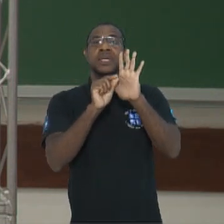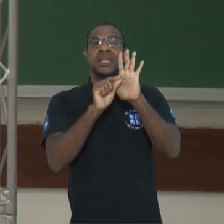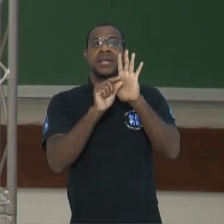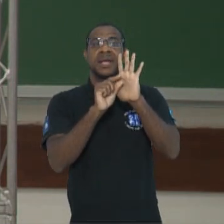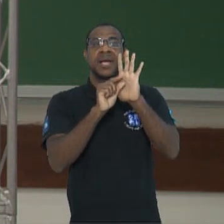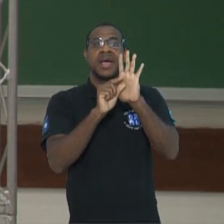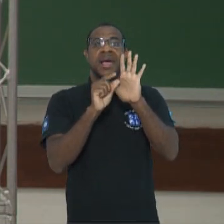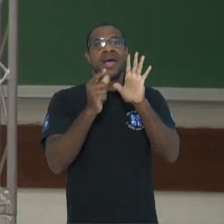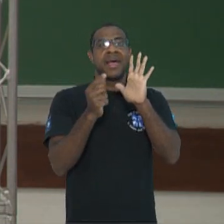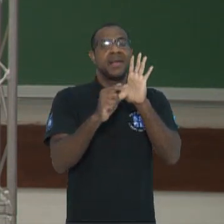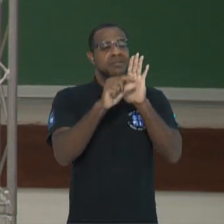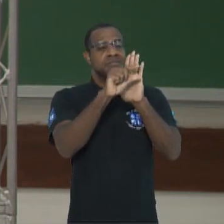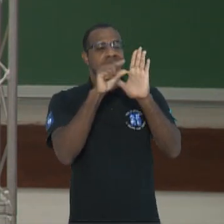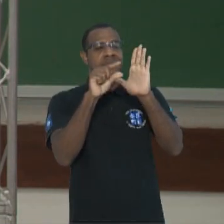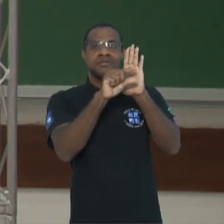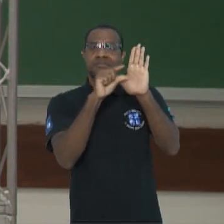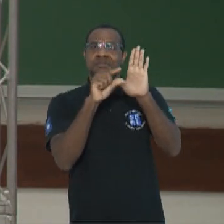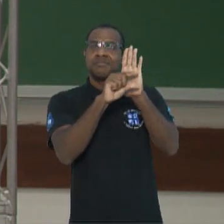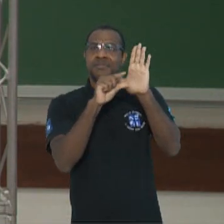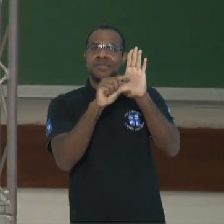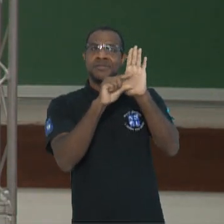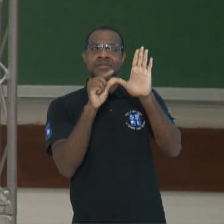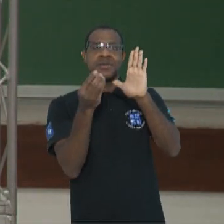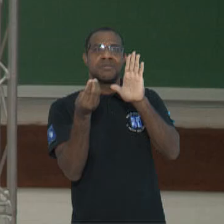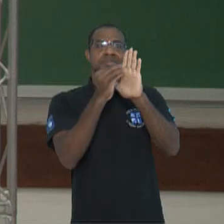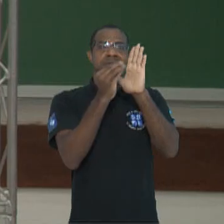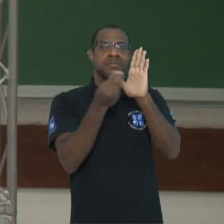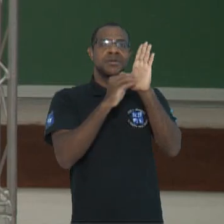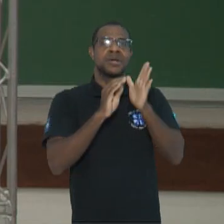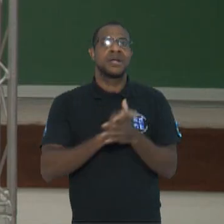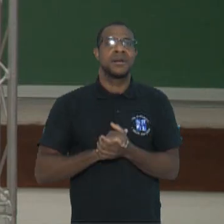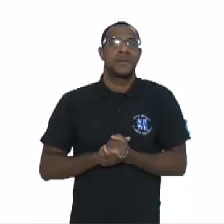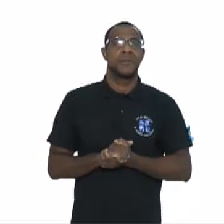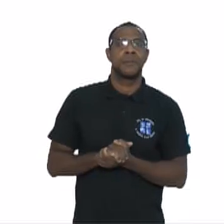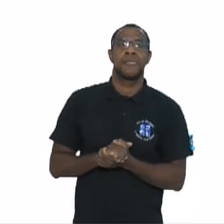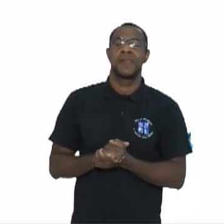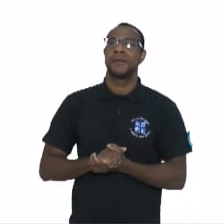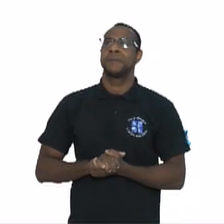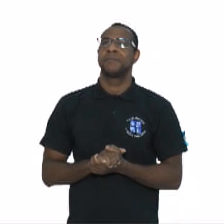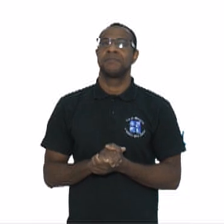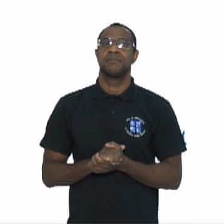vocês e a gente vai dar essa continuidade. Art is